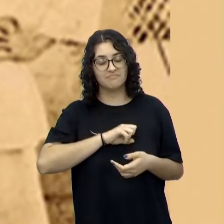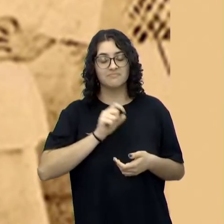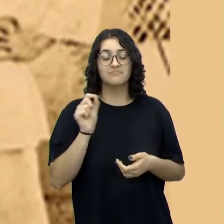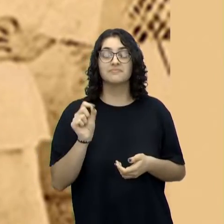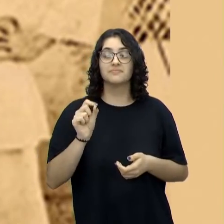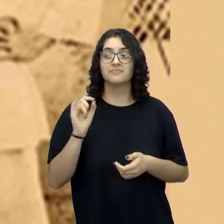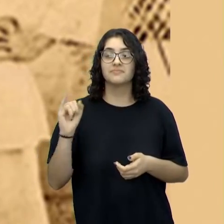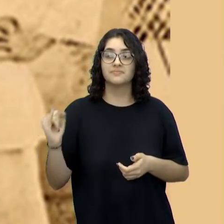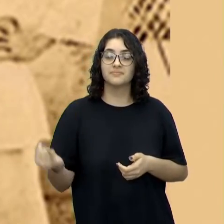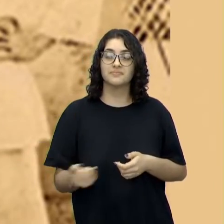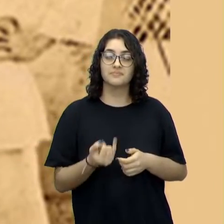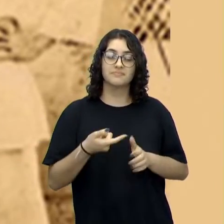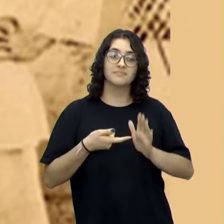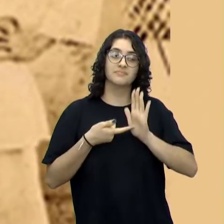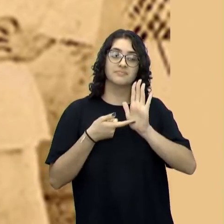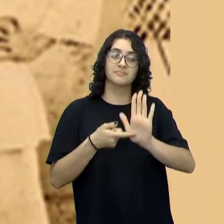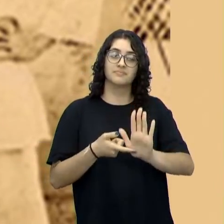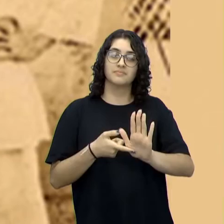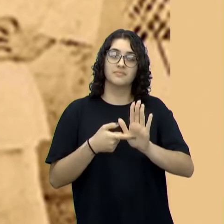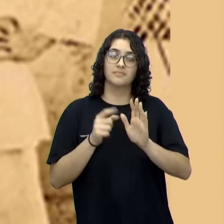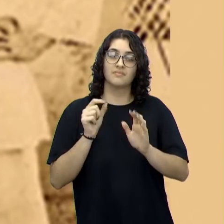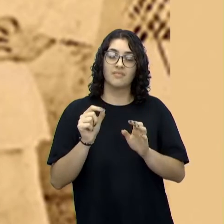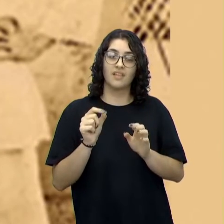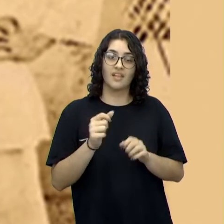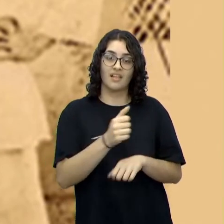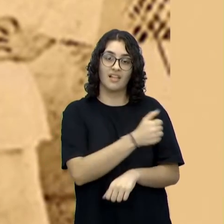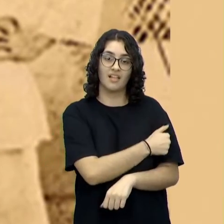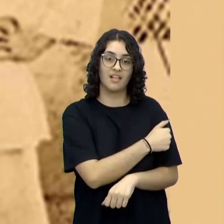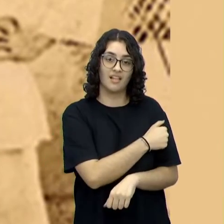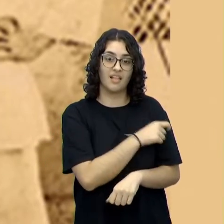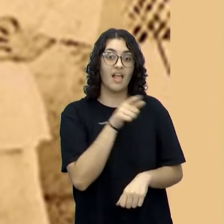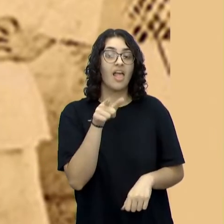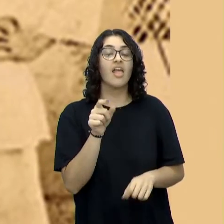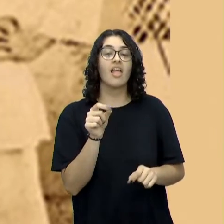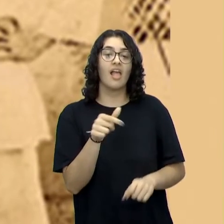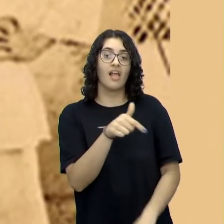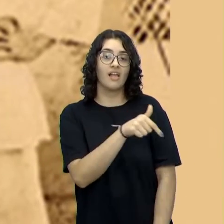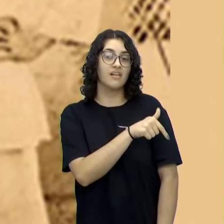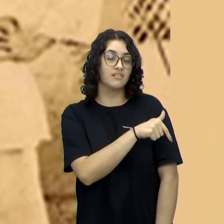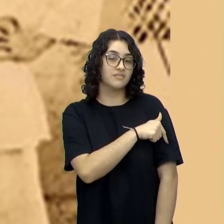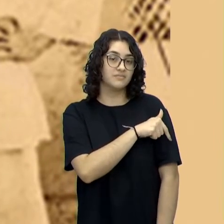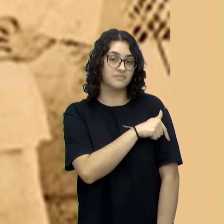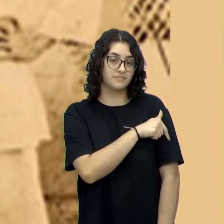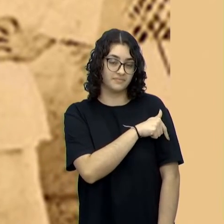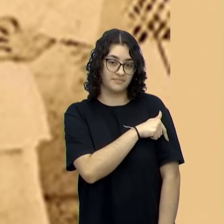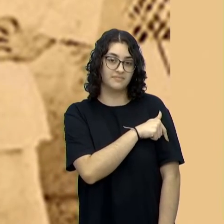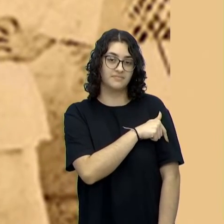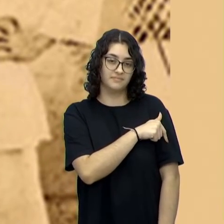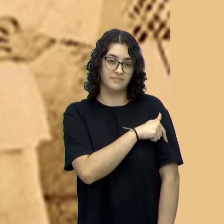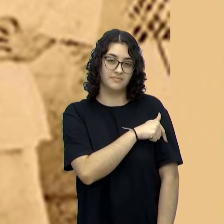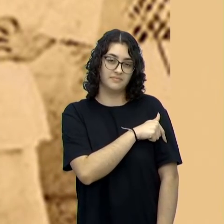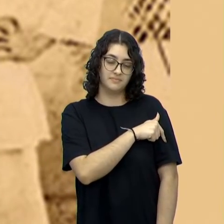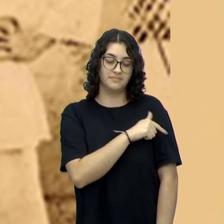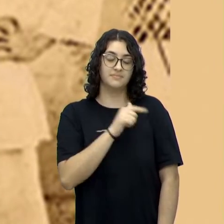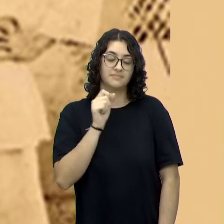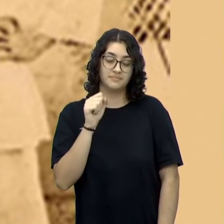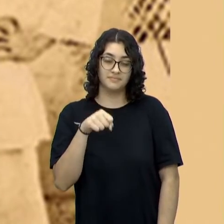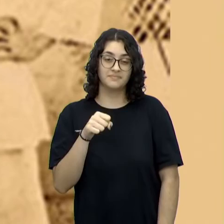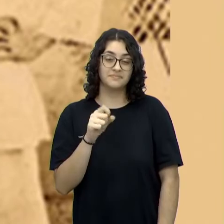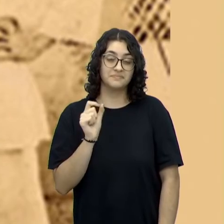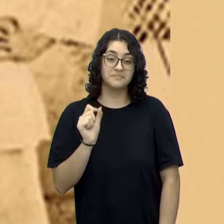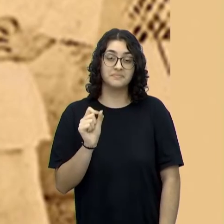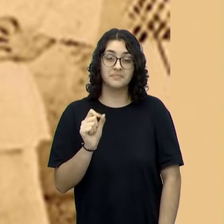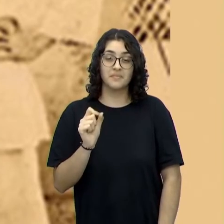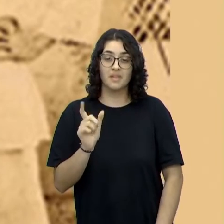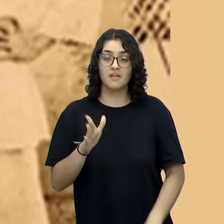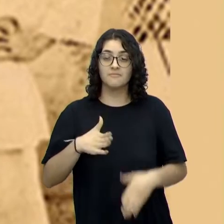vou apresentar para vocês um aluno, ele está no 7º ano, né, do Ensino Fundamental 2, e é